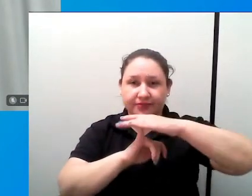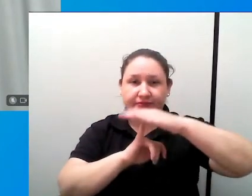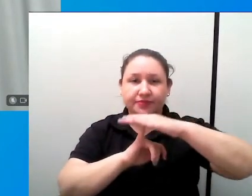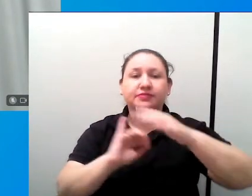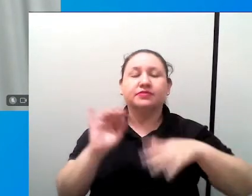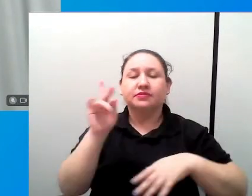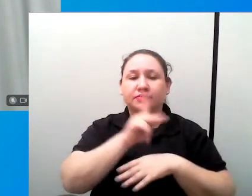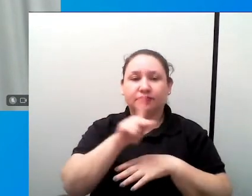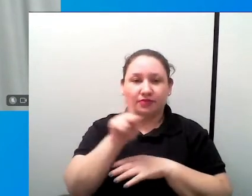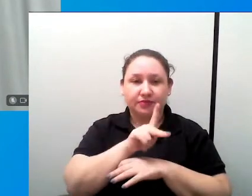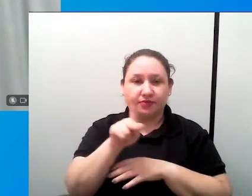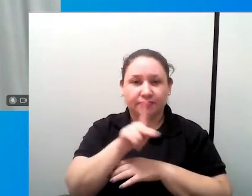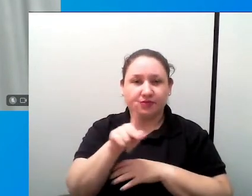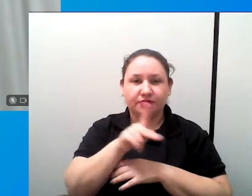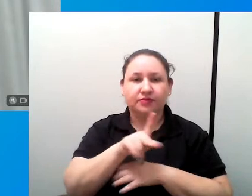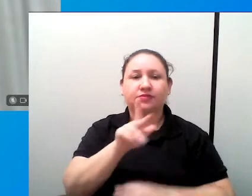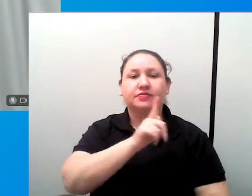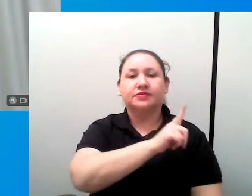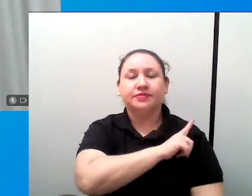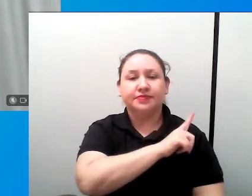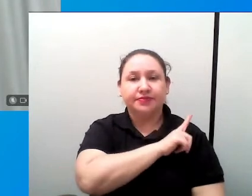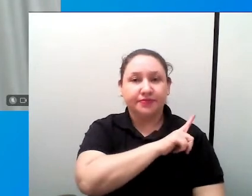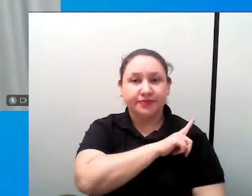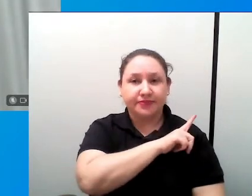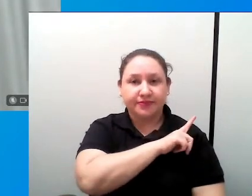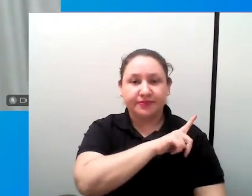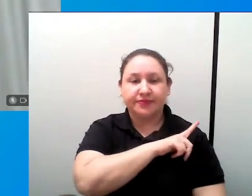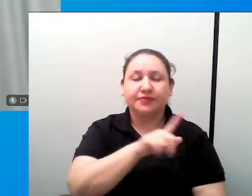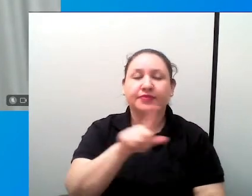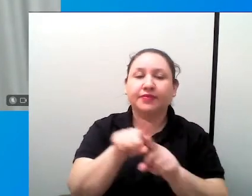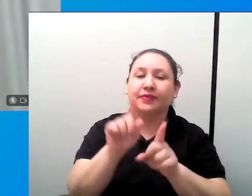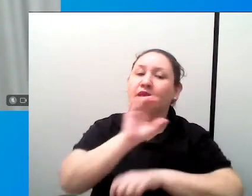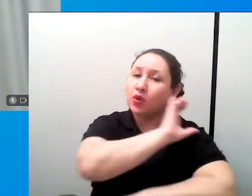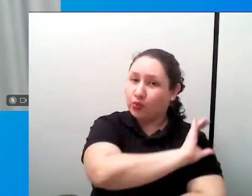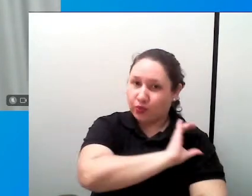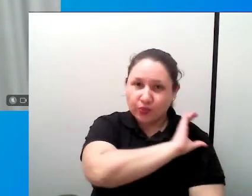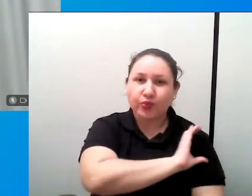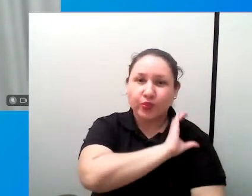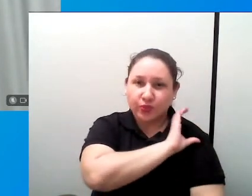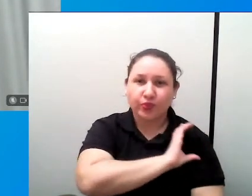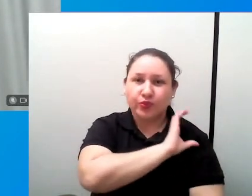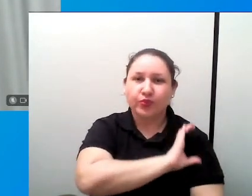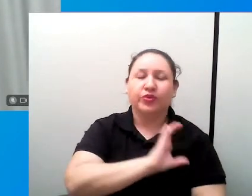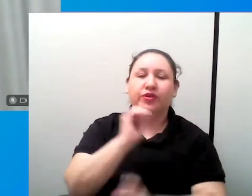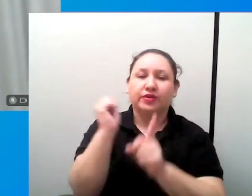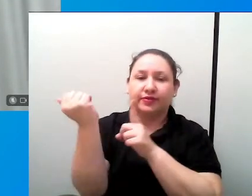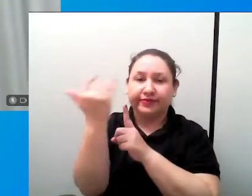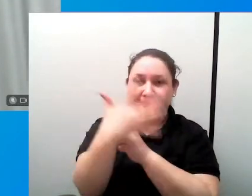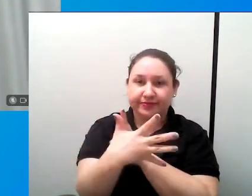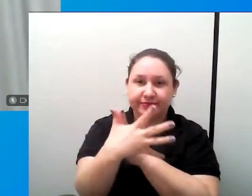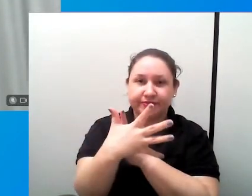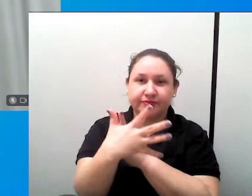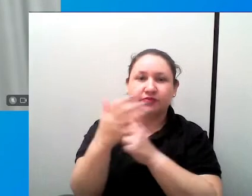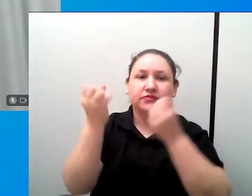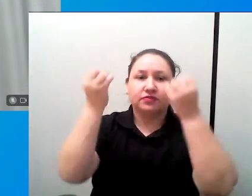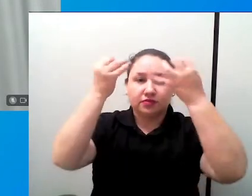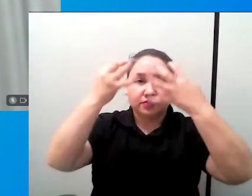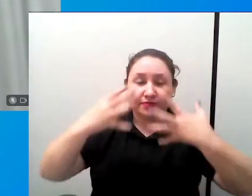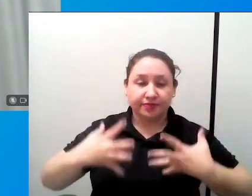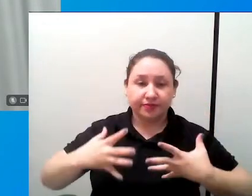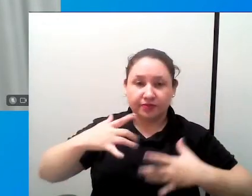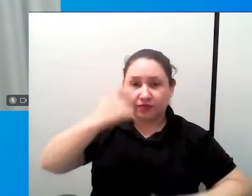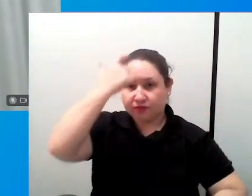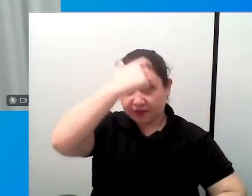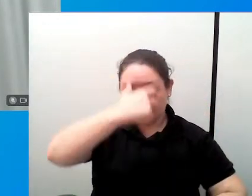e atualmente eu estou na instituição como coordenadora de extensão. Realizando a minha audiodescrição,